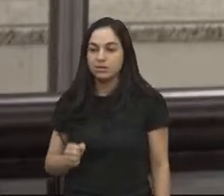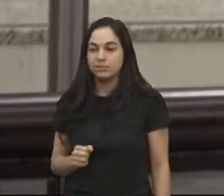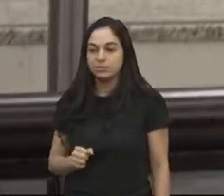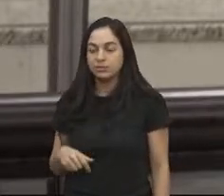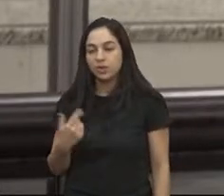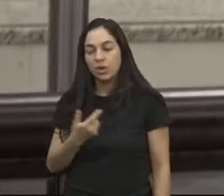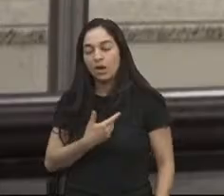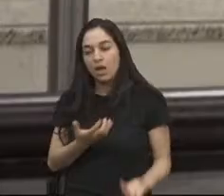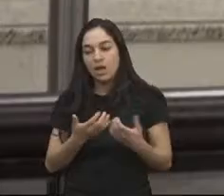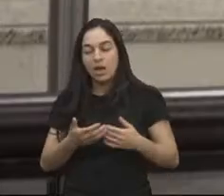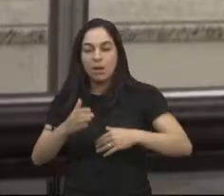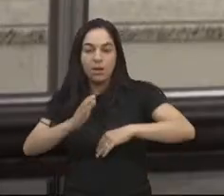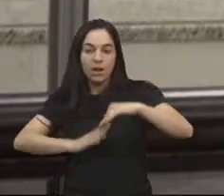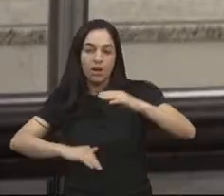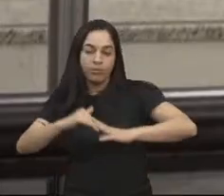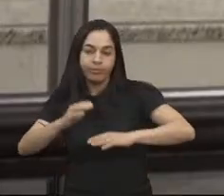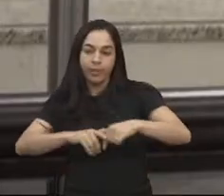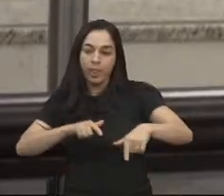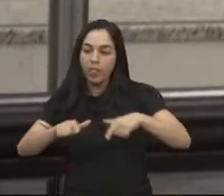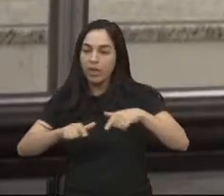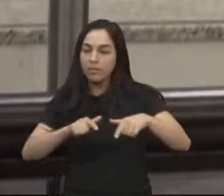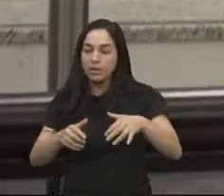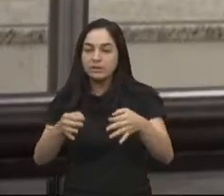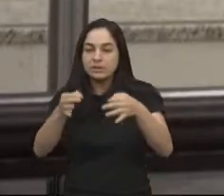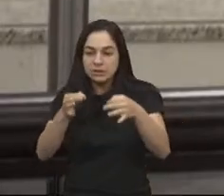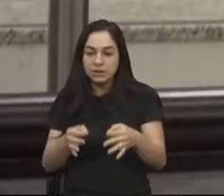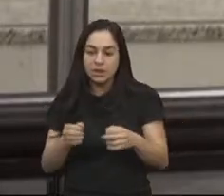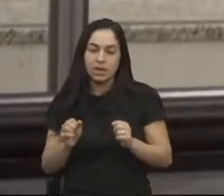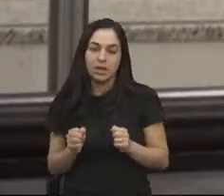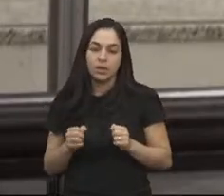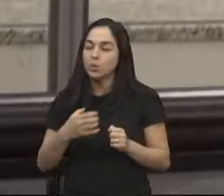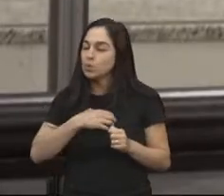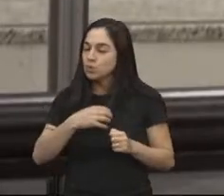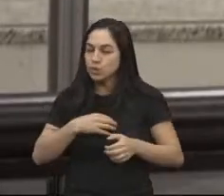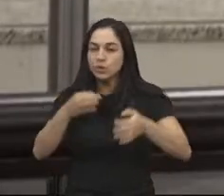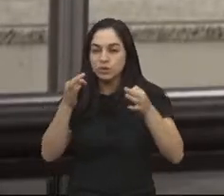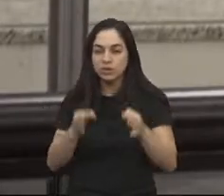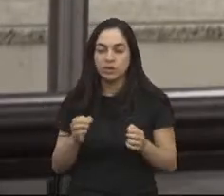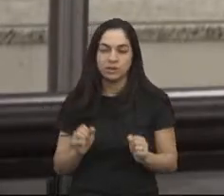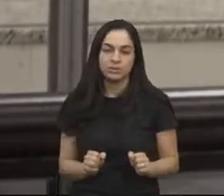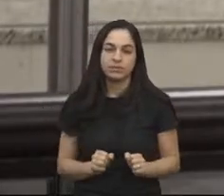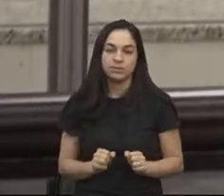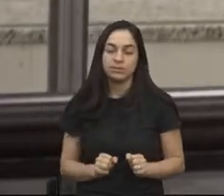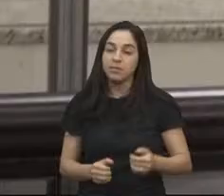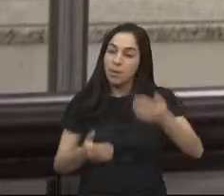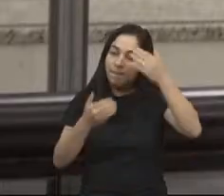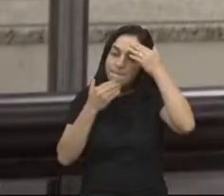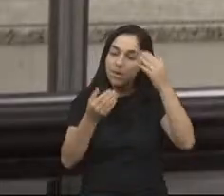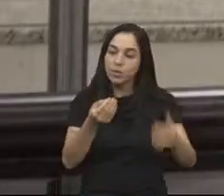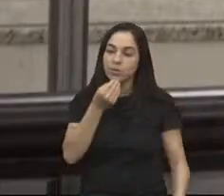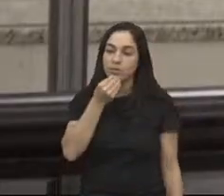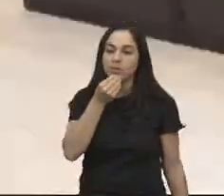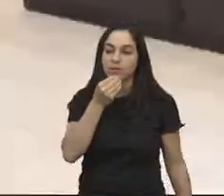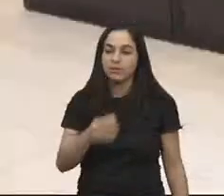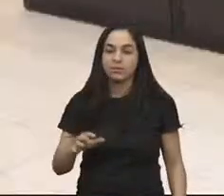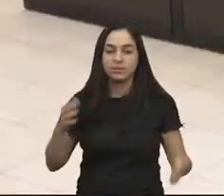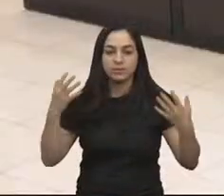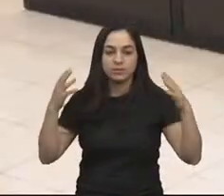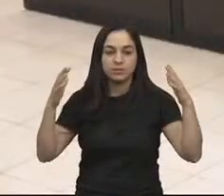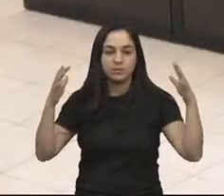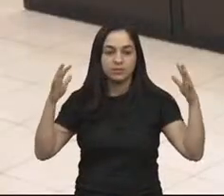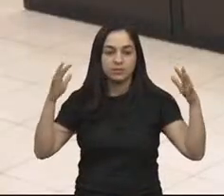Nós queremos trabalhar honestamente, do jeito certo, da forma correta. Obrigado pela oportunidade.